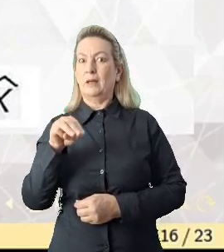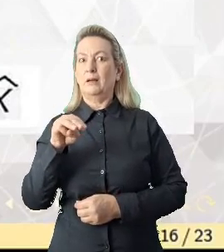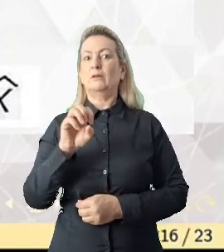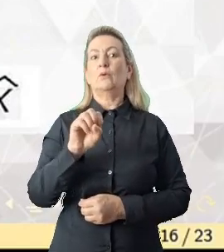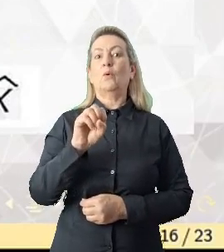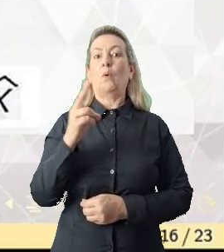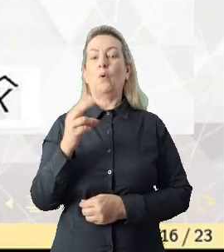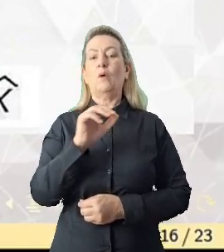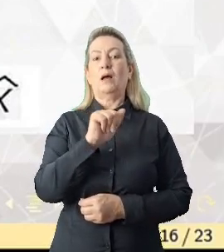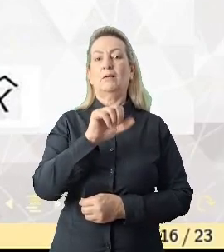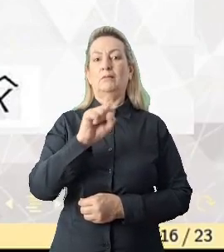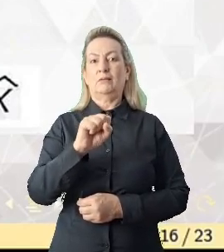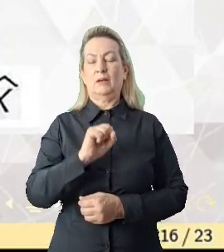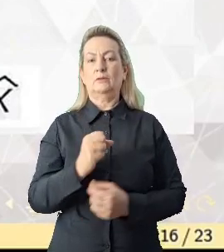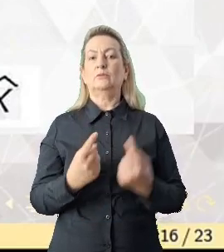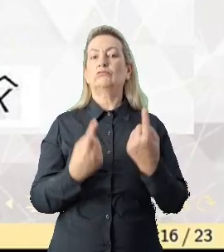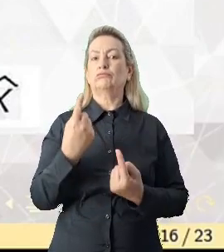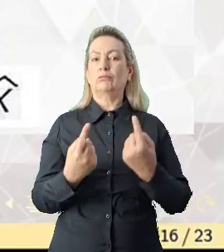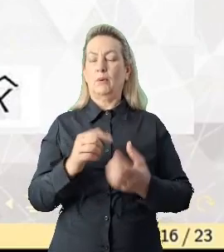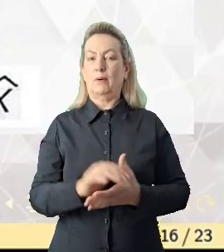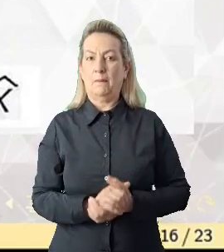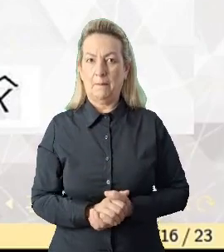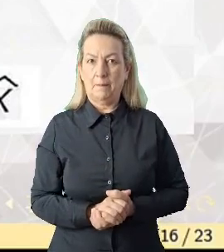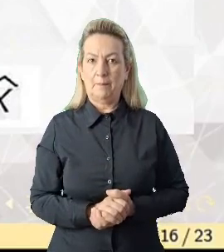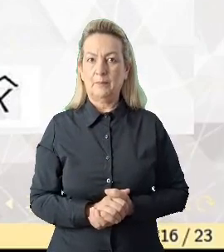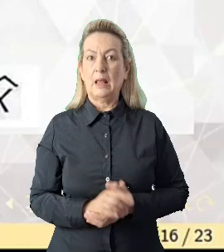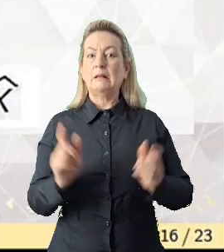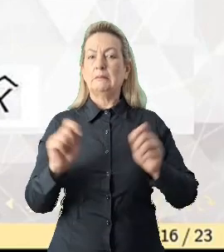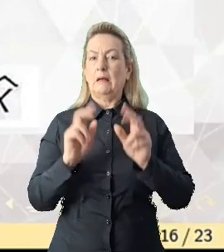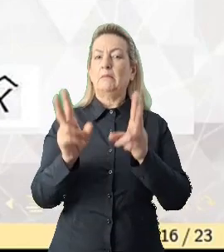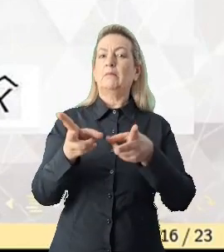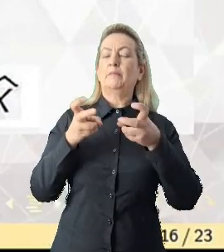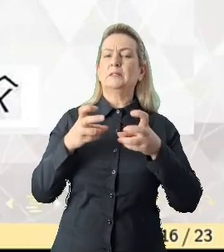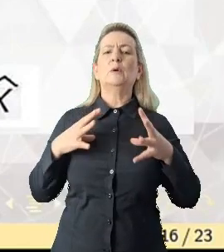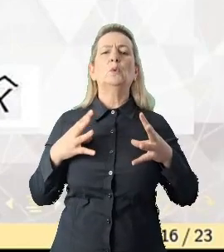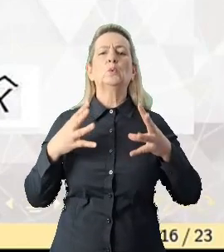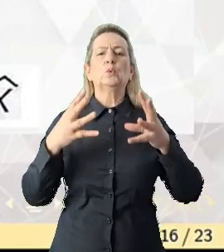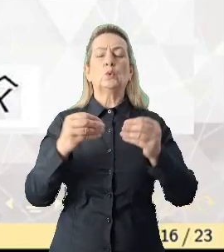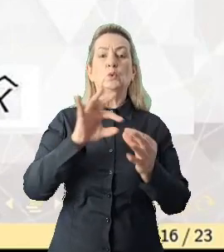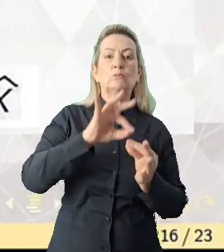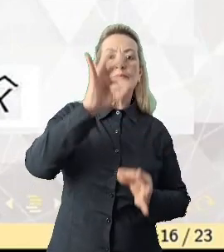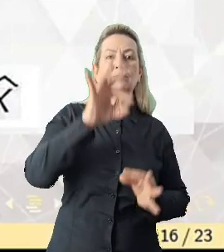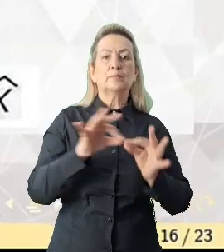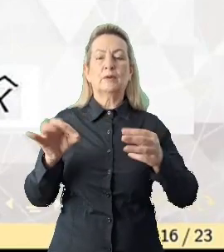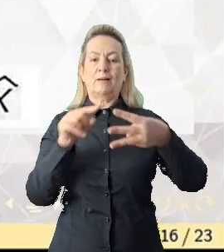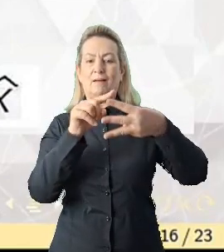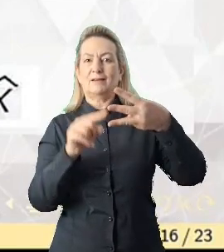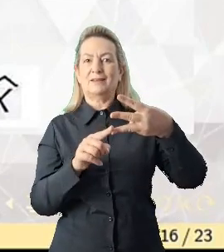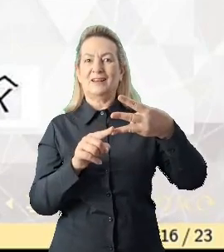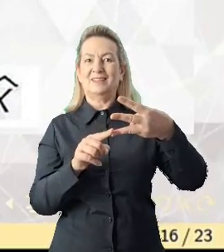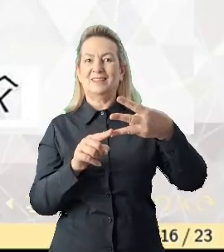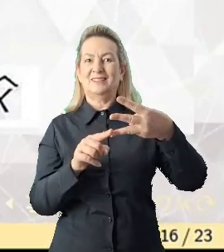se o objeto ele é simétrico ou assimétrico. Se ele é simétrico, ele é negativo ou positivamente assimétrico.